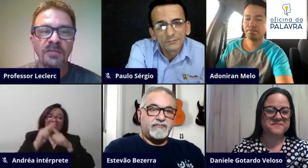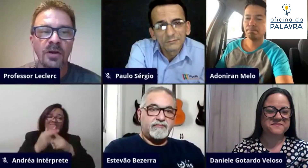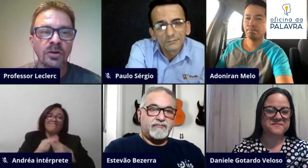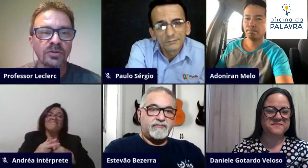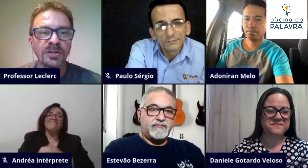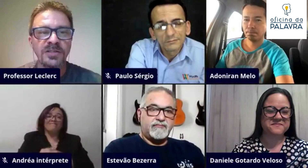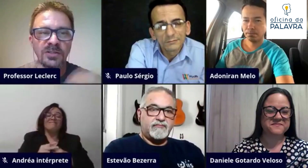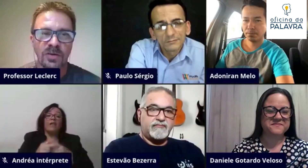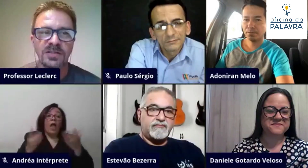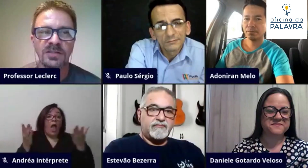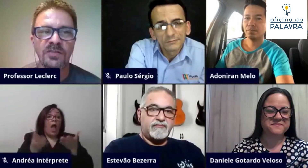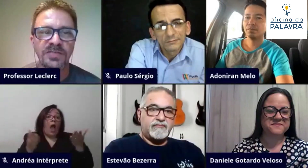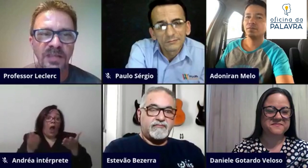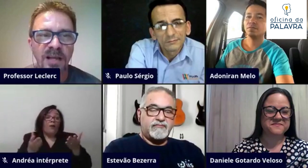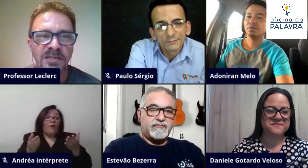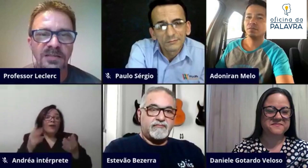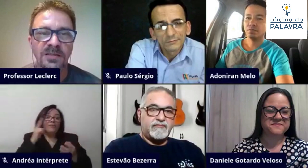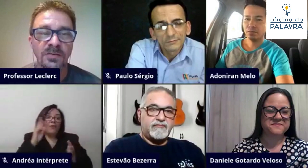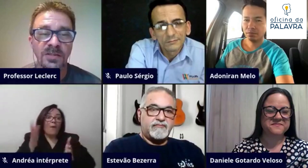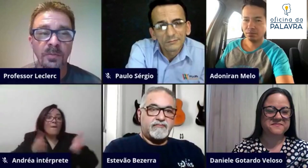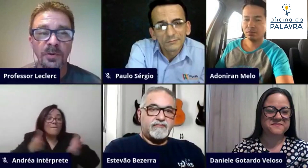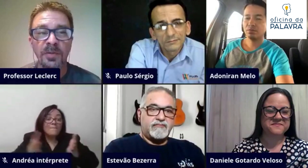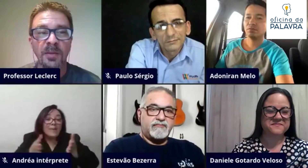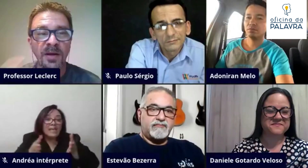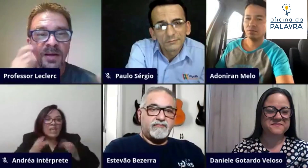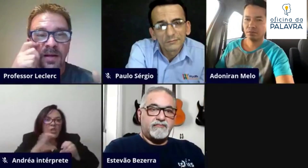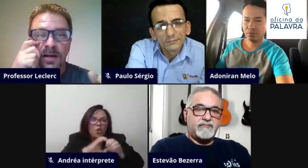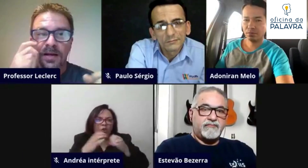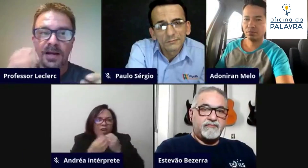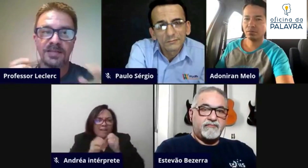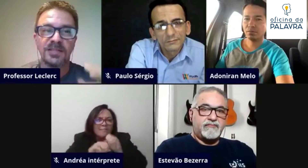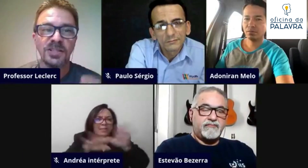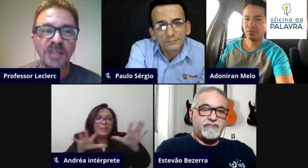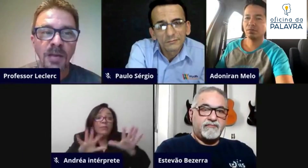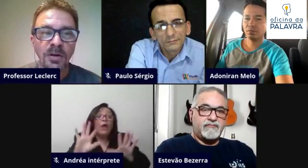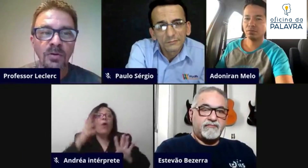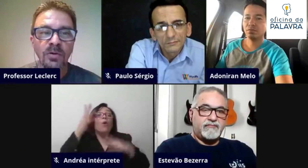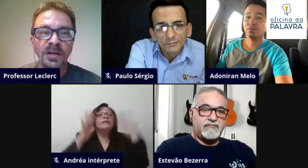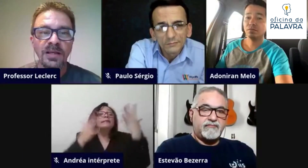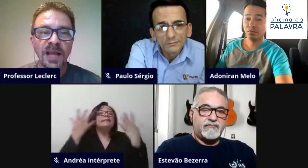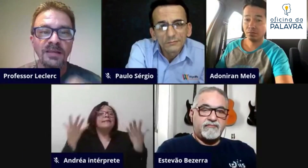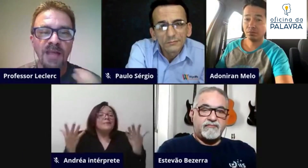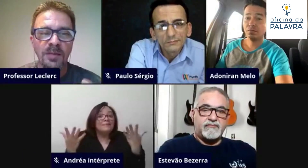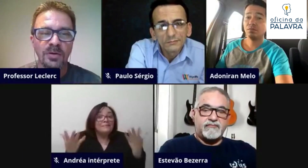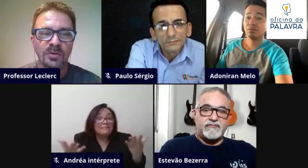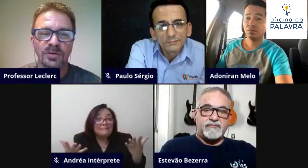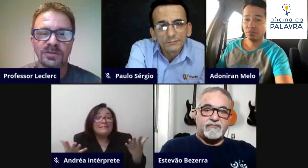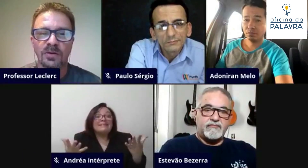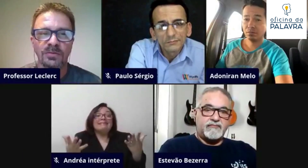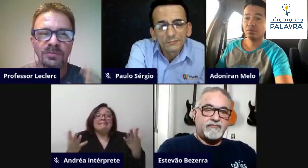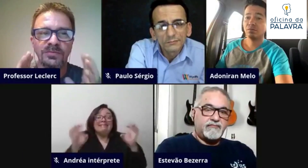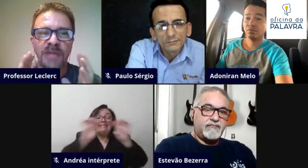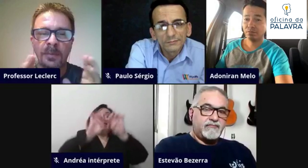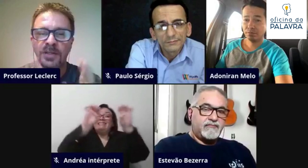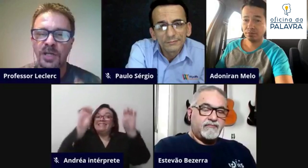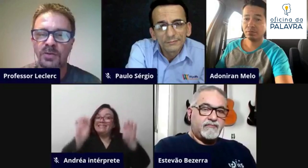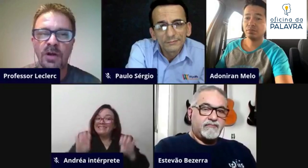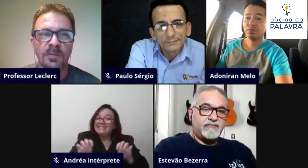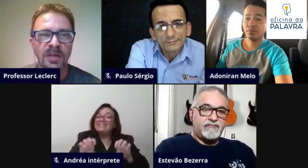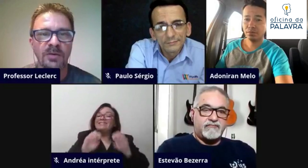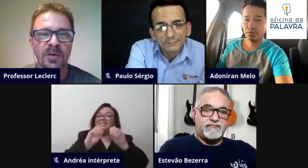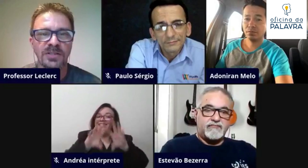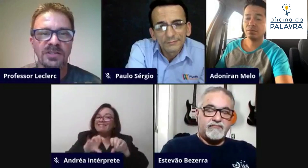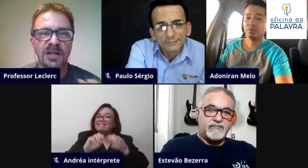pandemia revelou todas as nossas deficiências. Então, isso é um problema sistêmico e endêmico. Então, dá para a